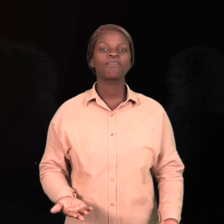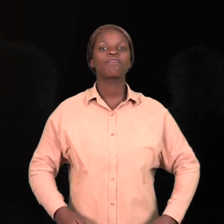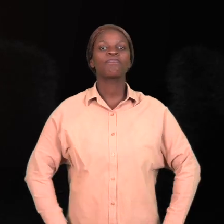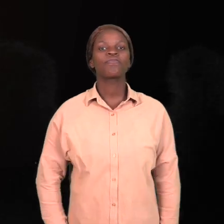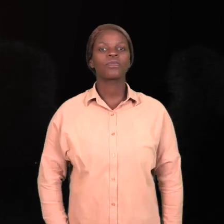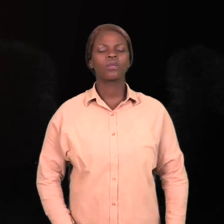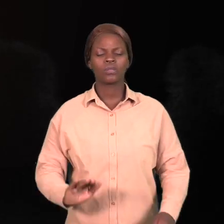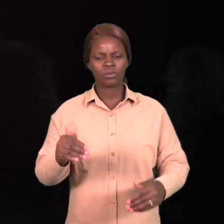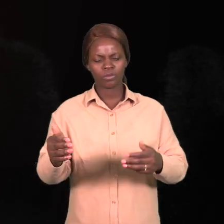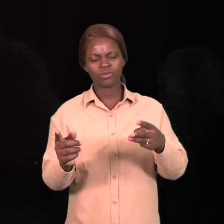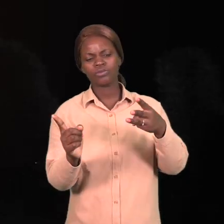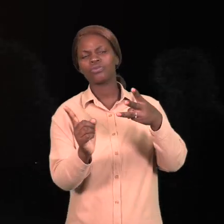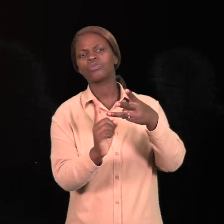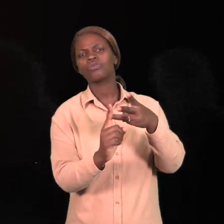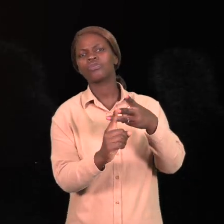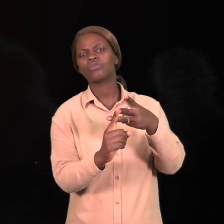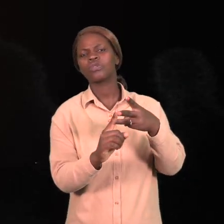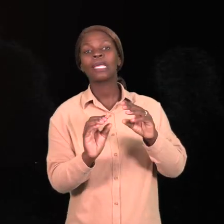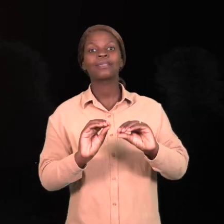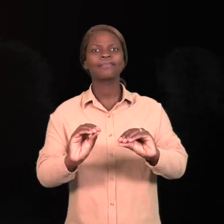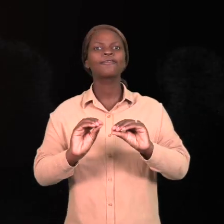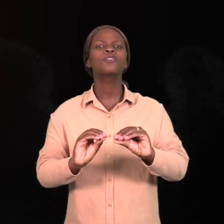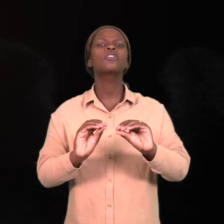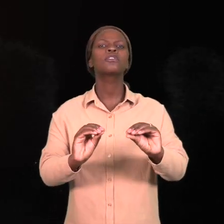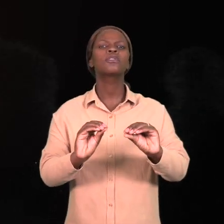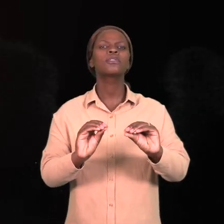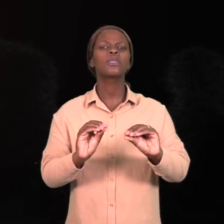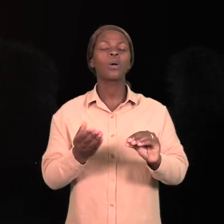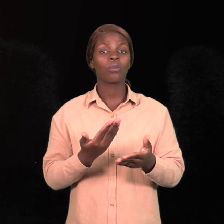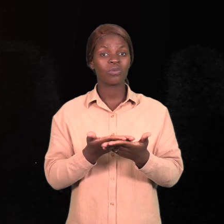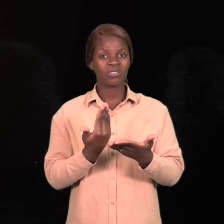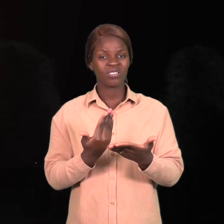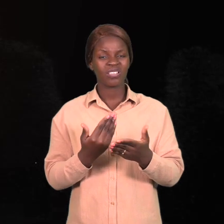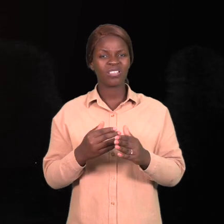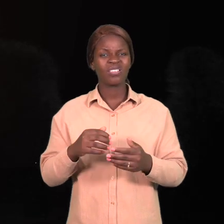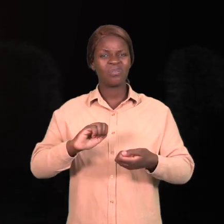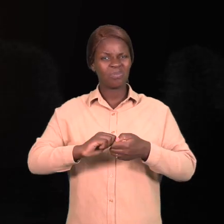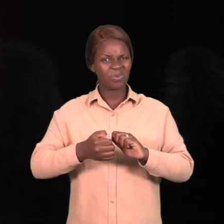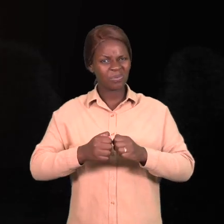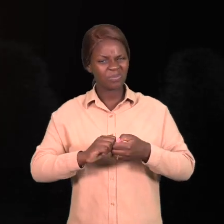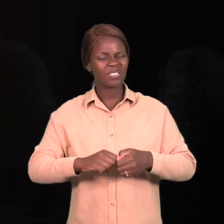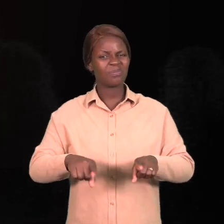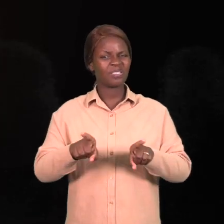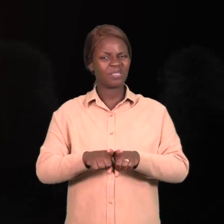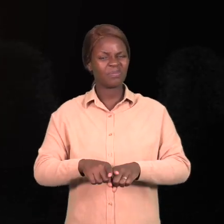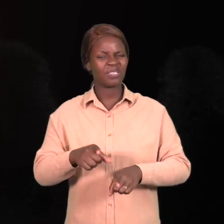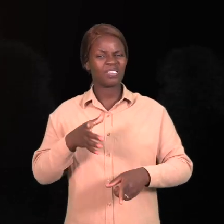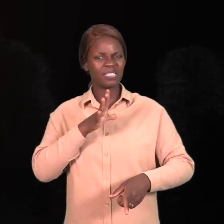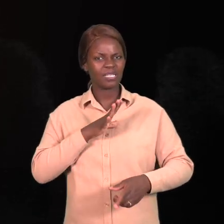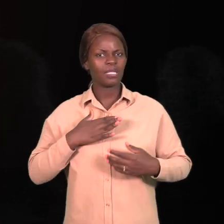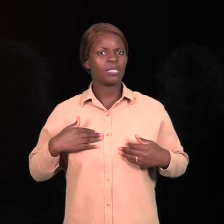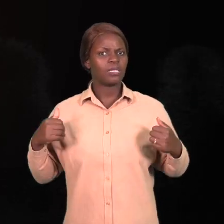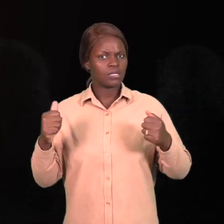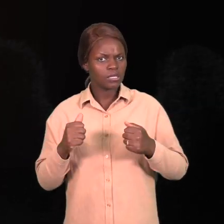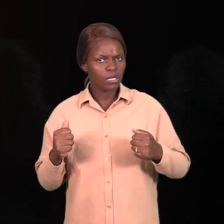segundo setor, o da educação, já que, para além desses problemas pressionarem alguns serviços de saúde necessários para assistir às